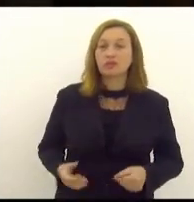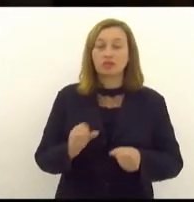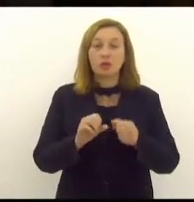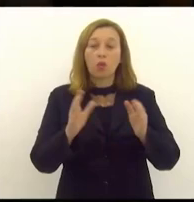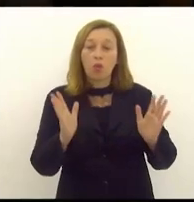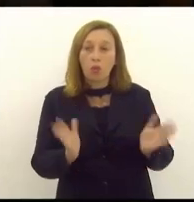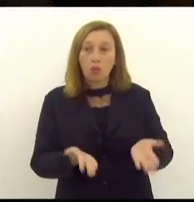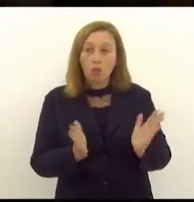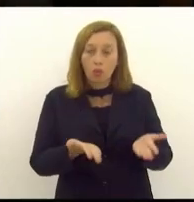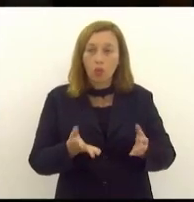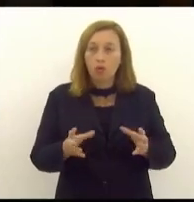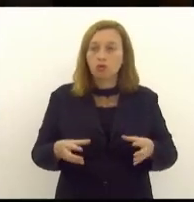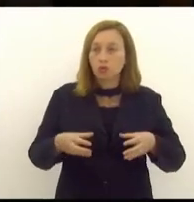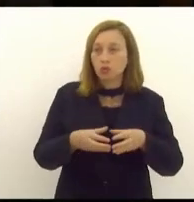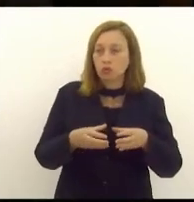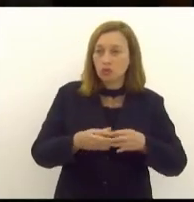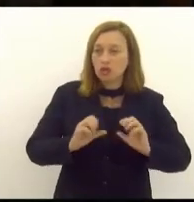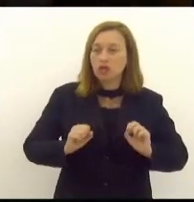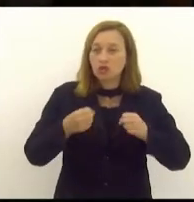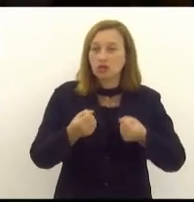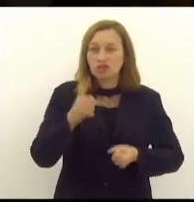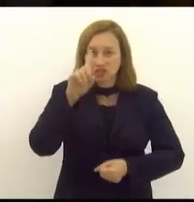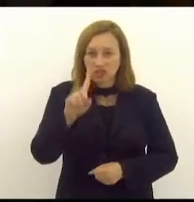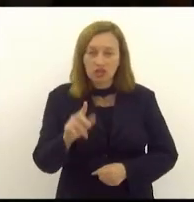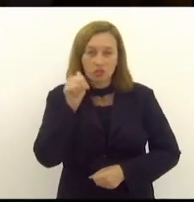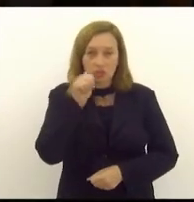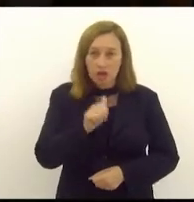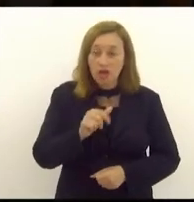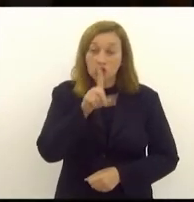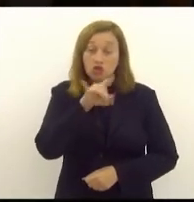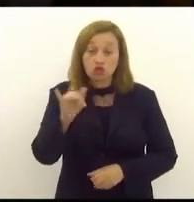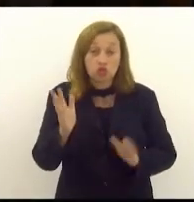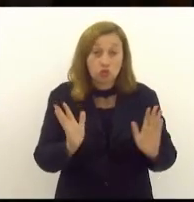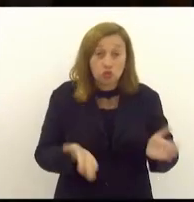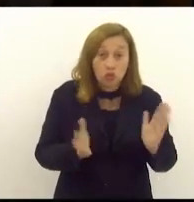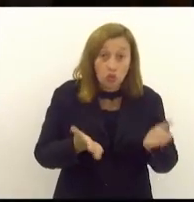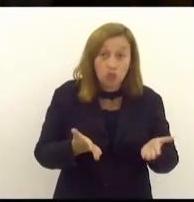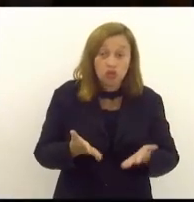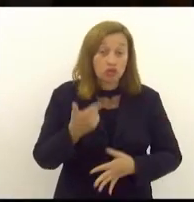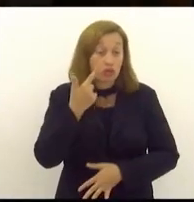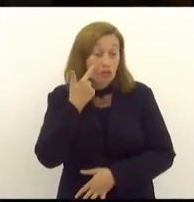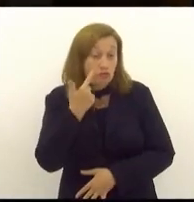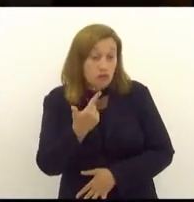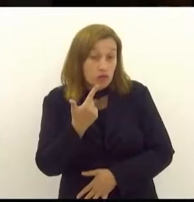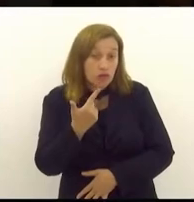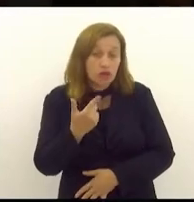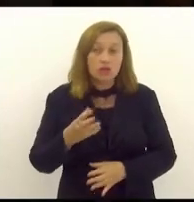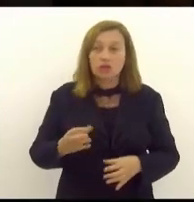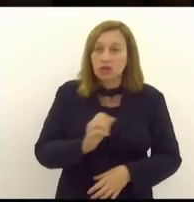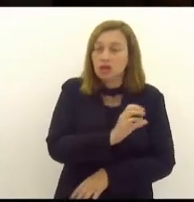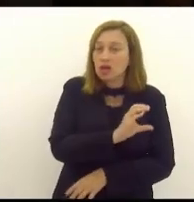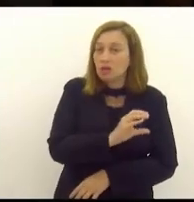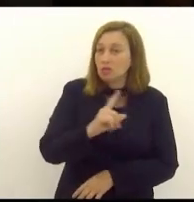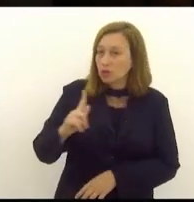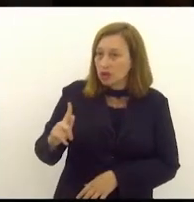no âmbito da comissão de defesa dos direitos da mulher no dia de hoje onde a gente viu que em Campo Grande um homem